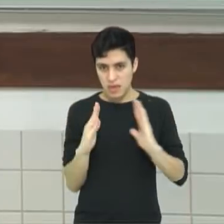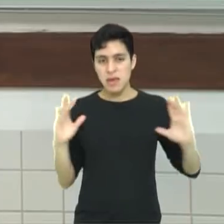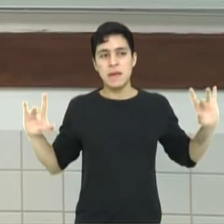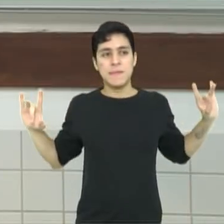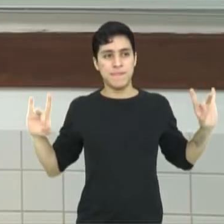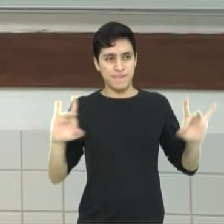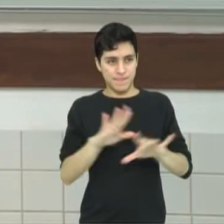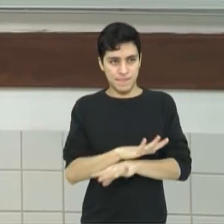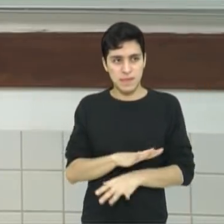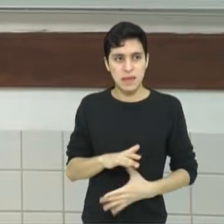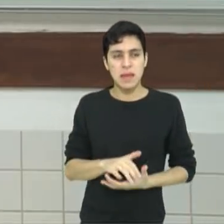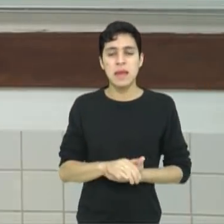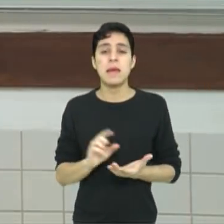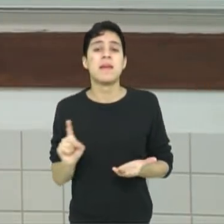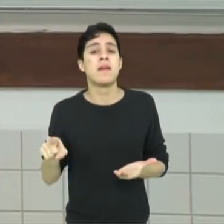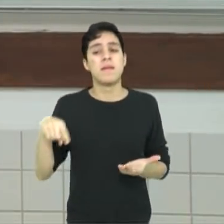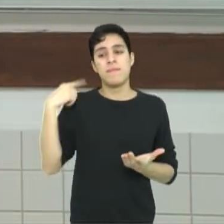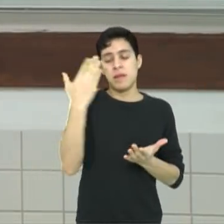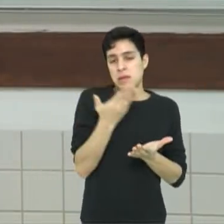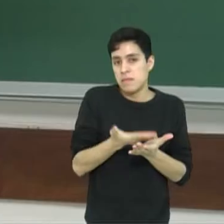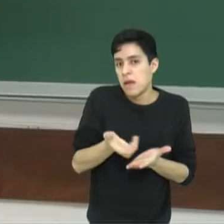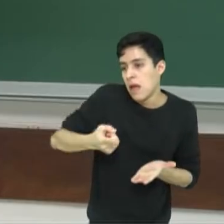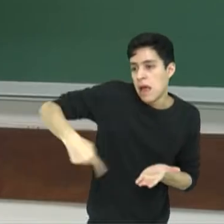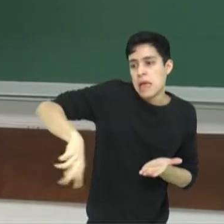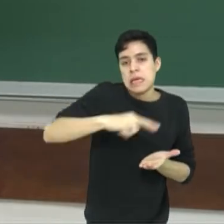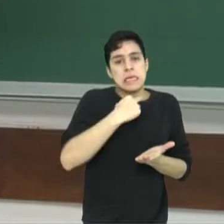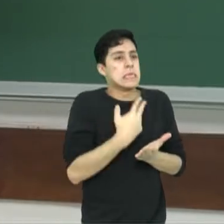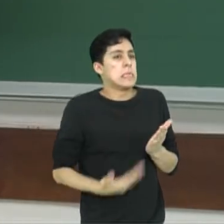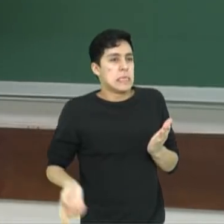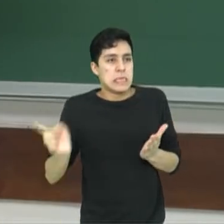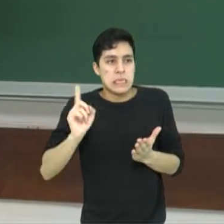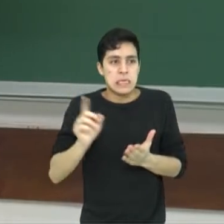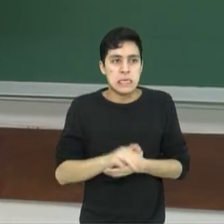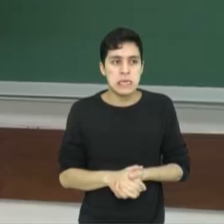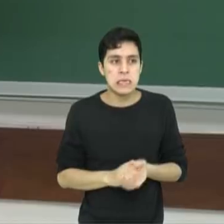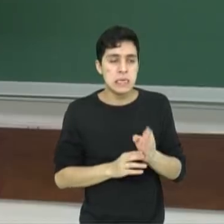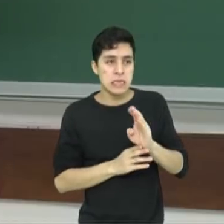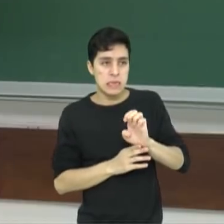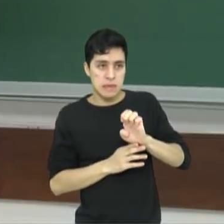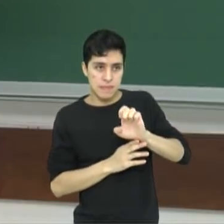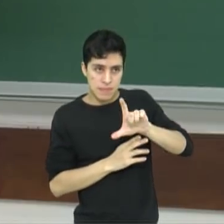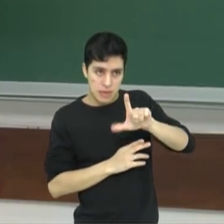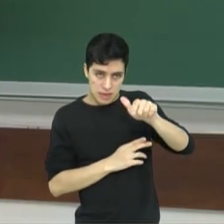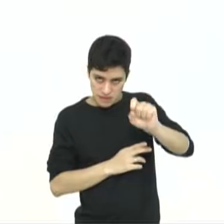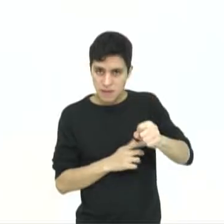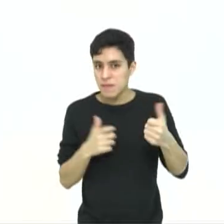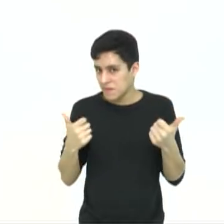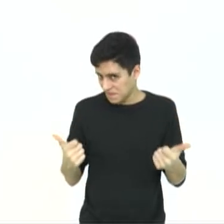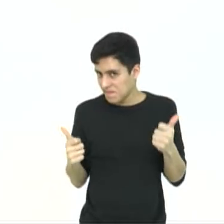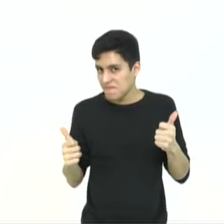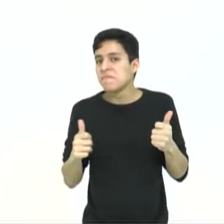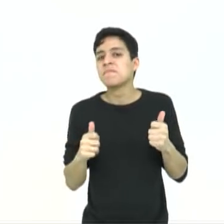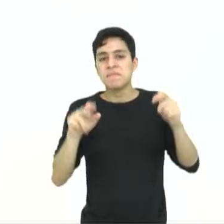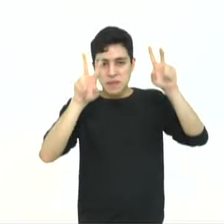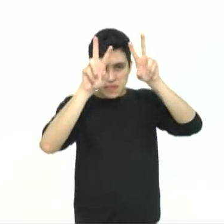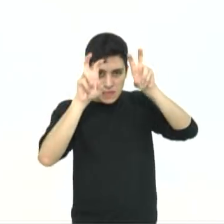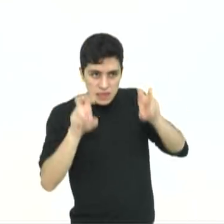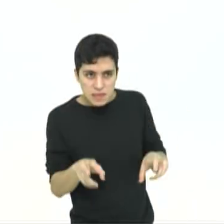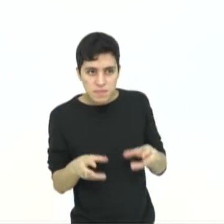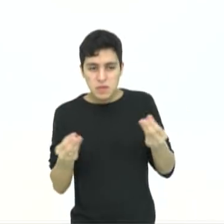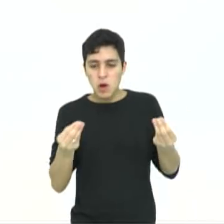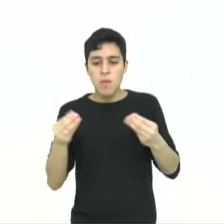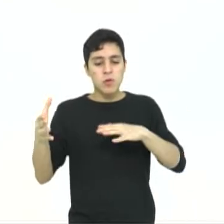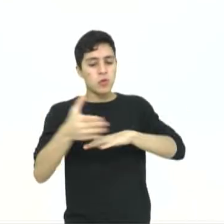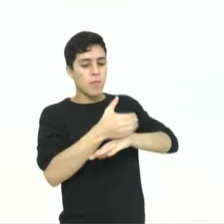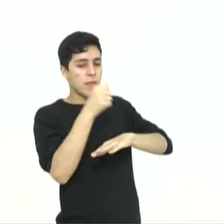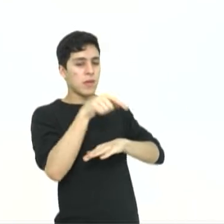Fechamos? Próxima aula, não percam, belgas, é o tal do Congo Livre, irônico, dominação do Congo,